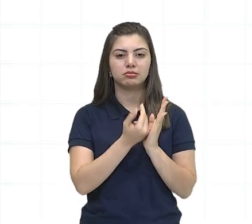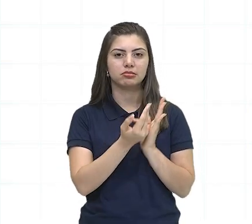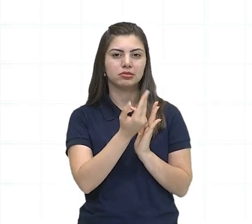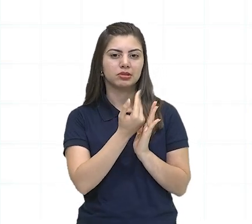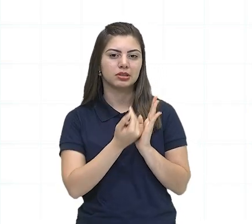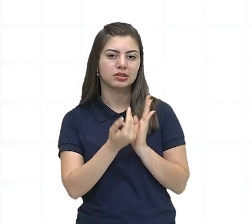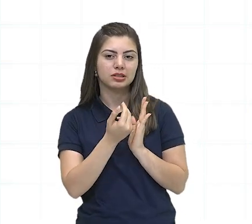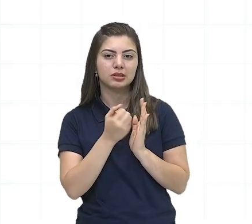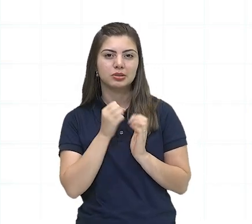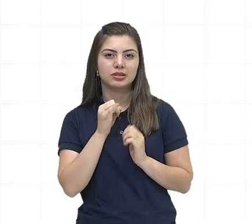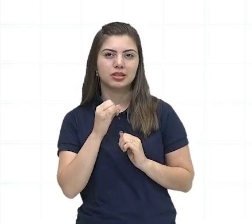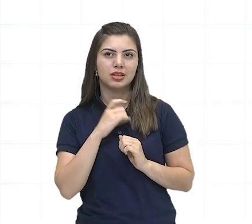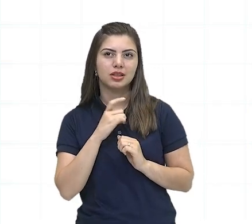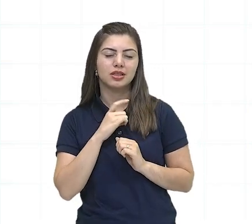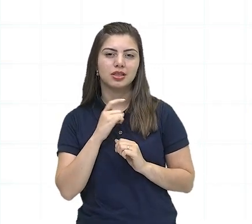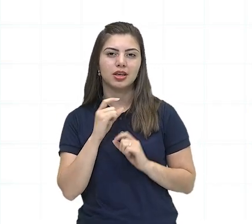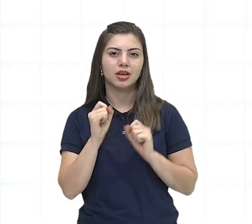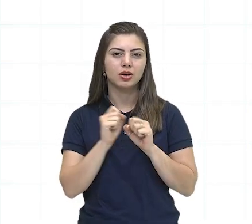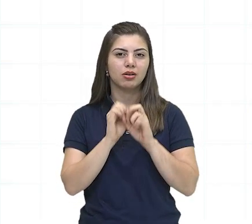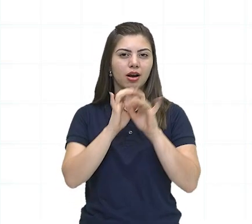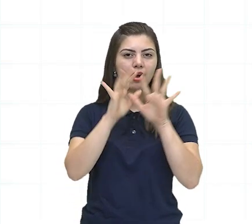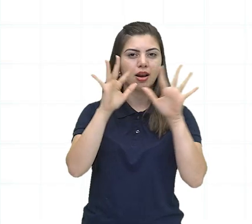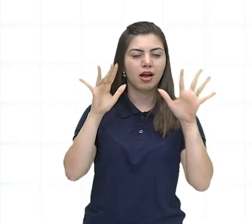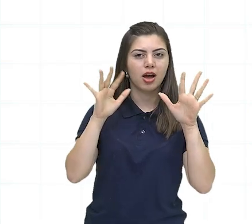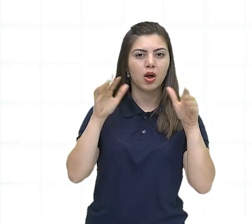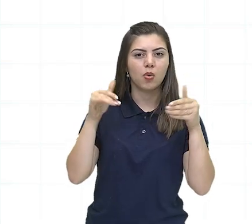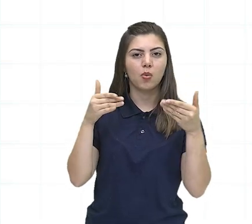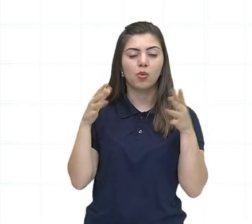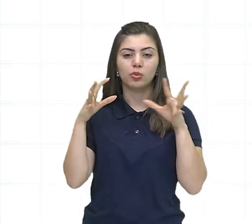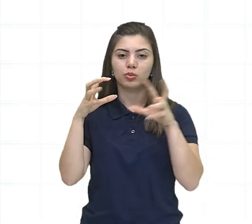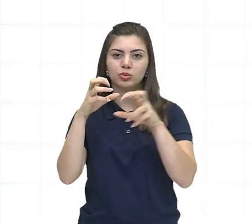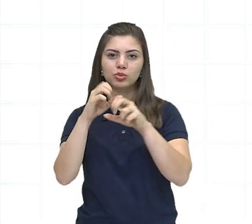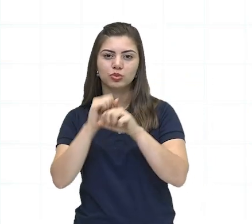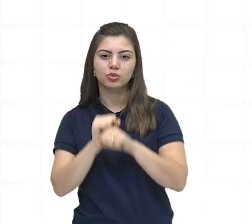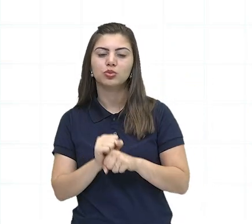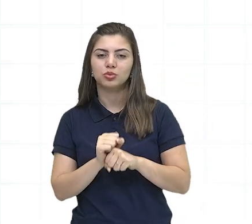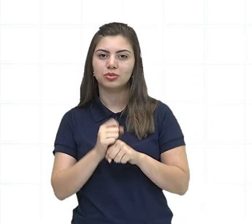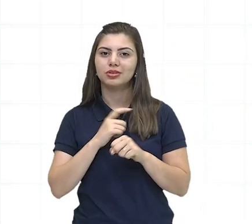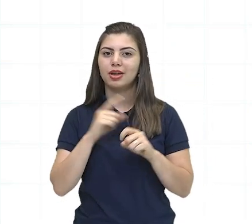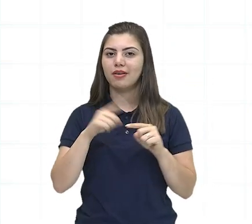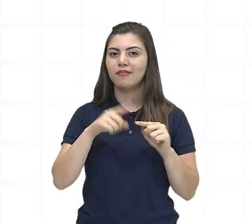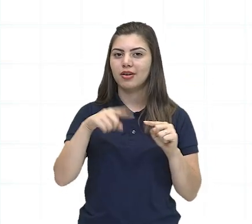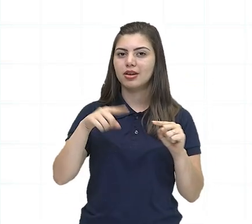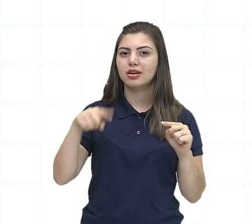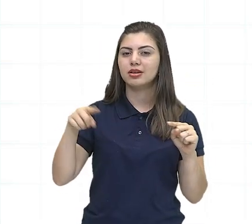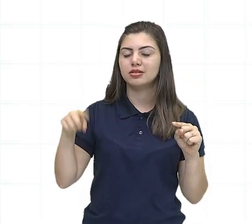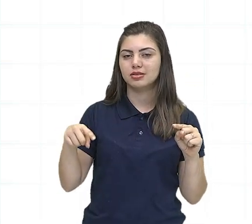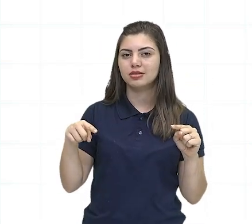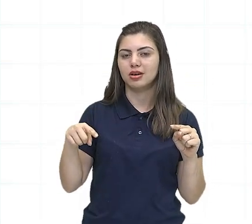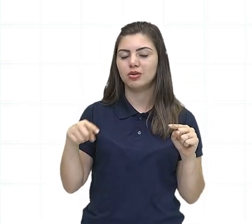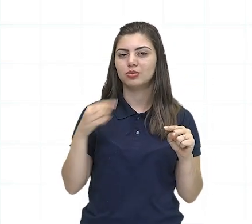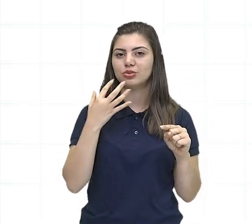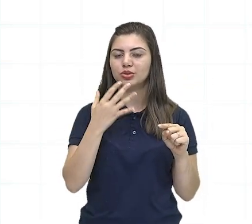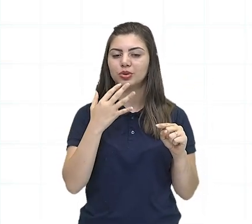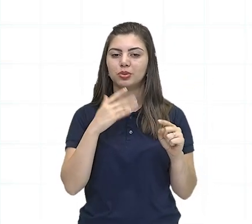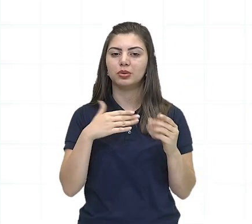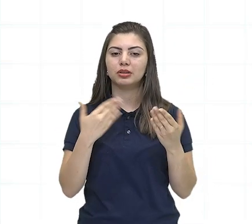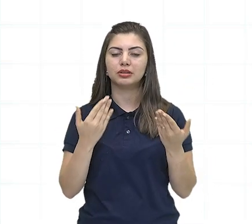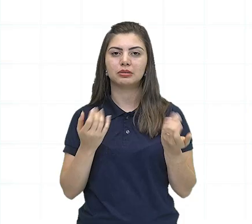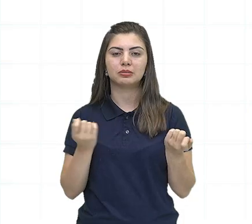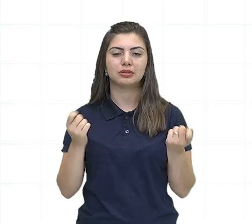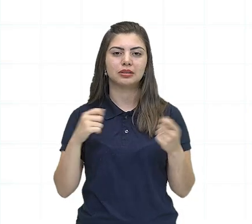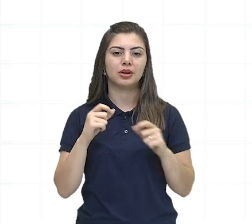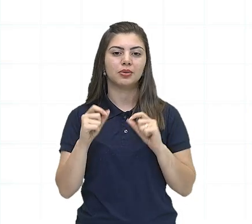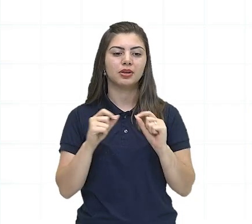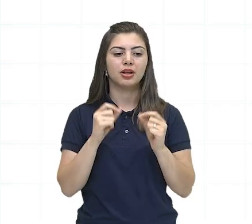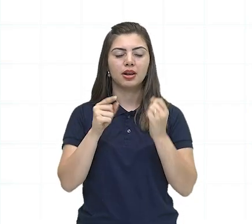ou ausência de luz, com todas as variações de tonalidade. São essas variações que permitem